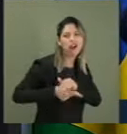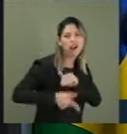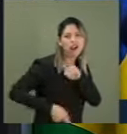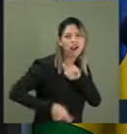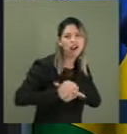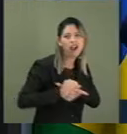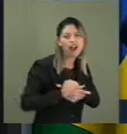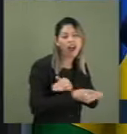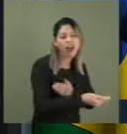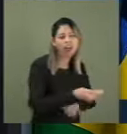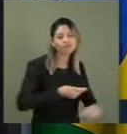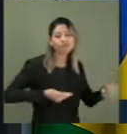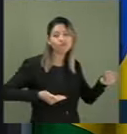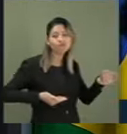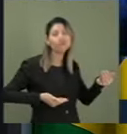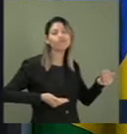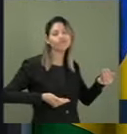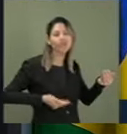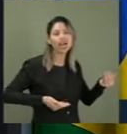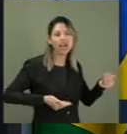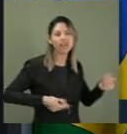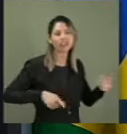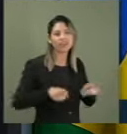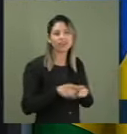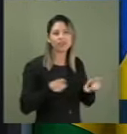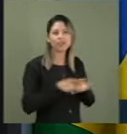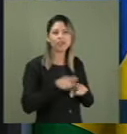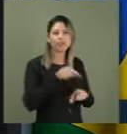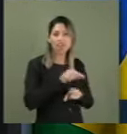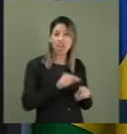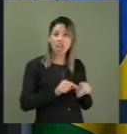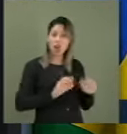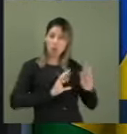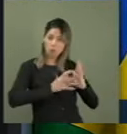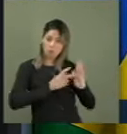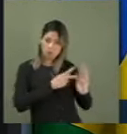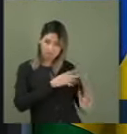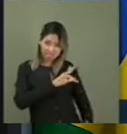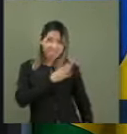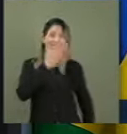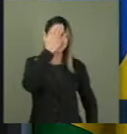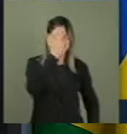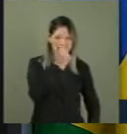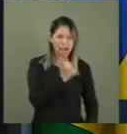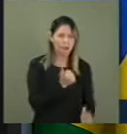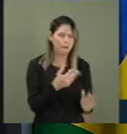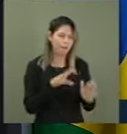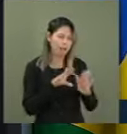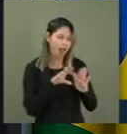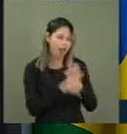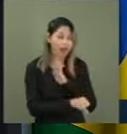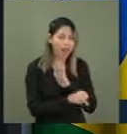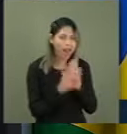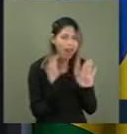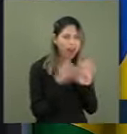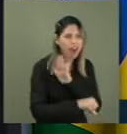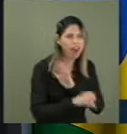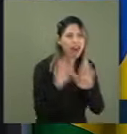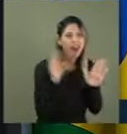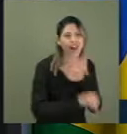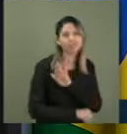lá da cá, a vergonhosa prática que o PT sabe fazer com excelência,